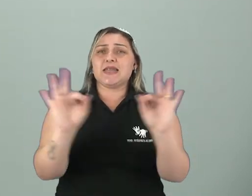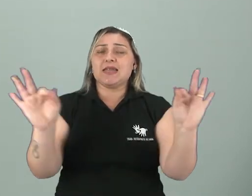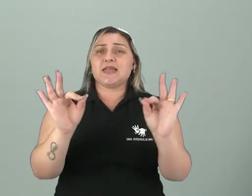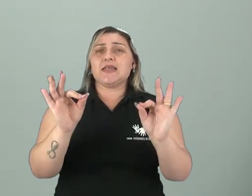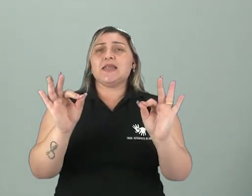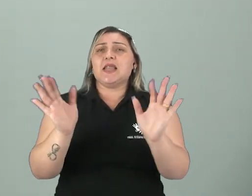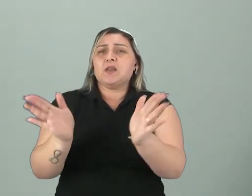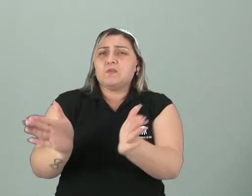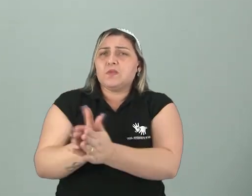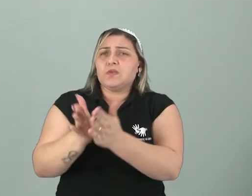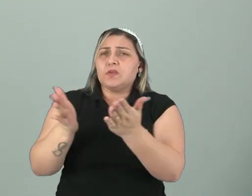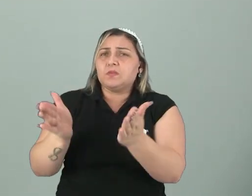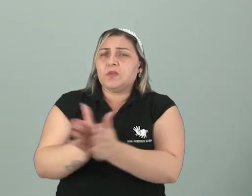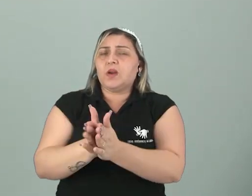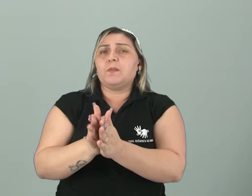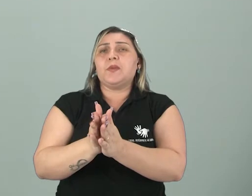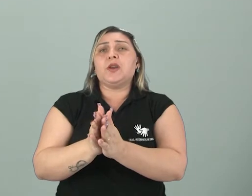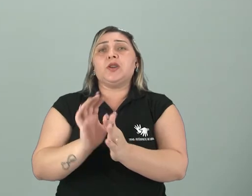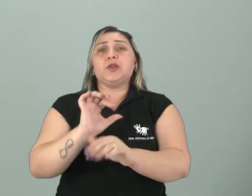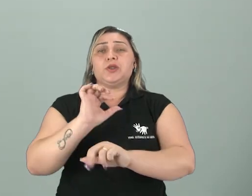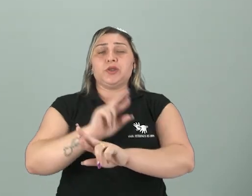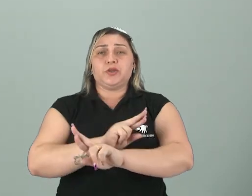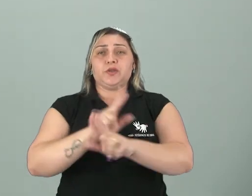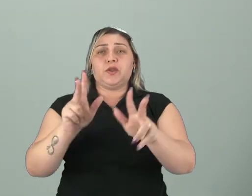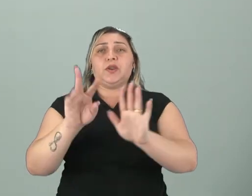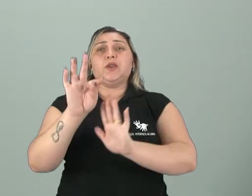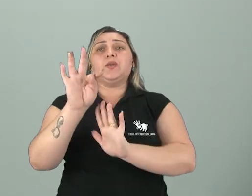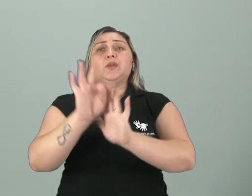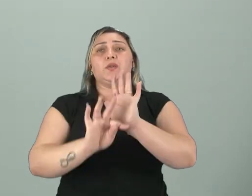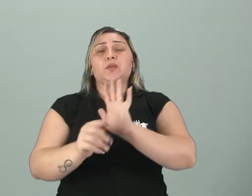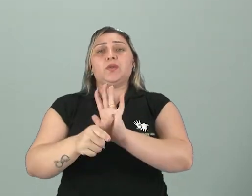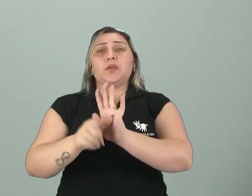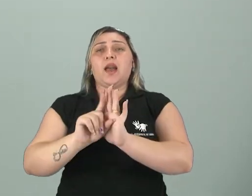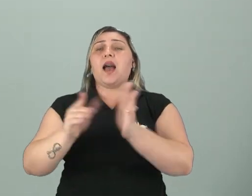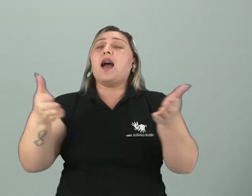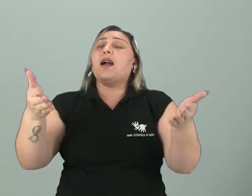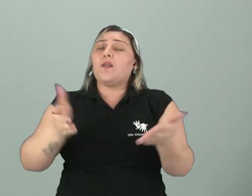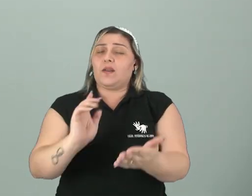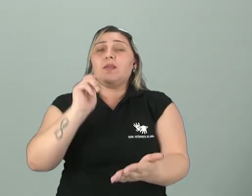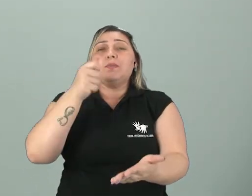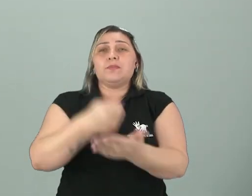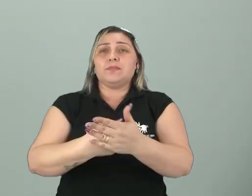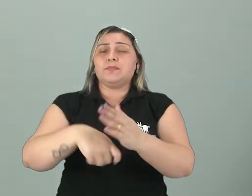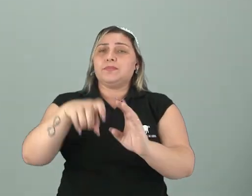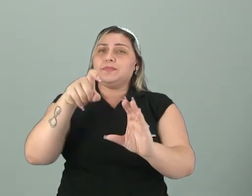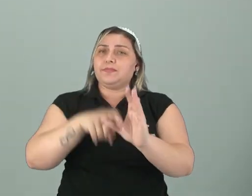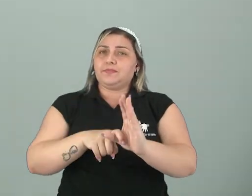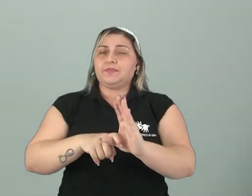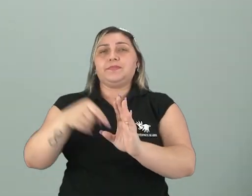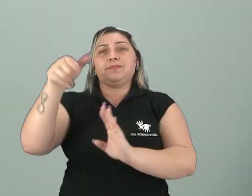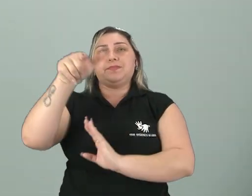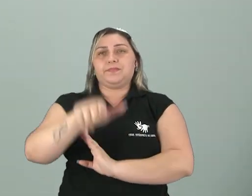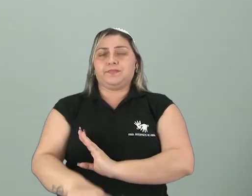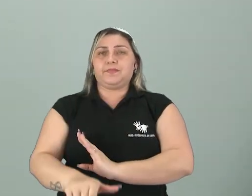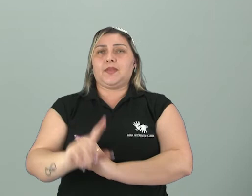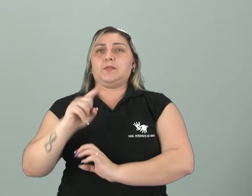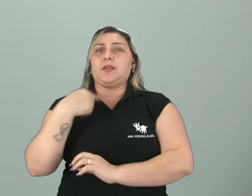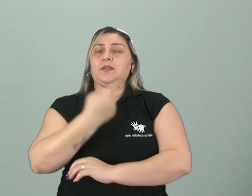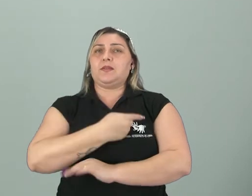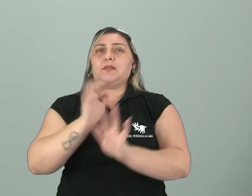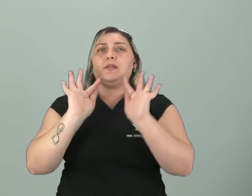pobres. Então vejam que diferente dos trechos anteriores, agora será paga a conta do padeiro. E mais uma vez, para a